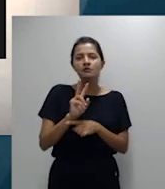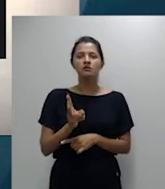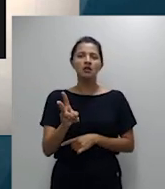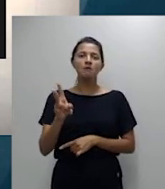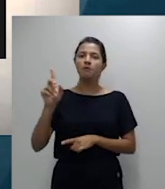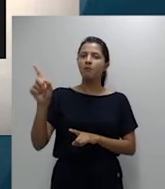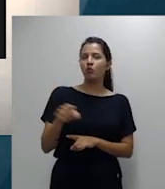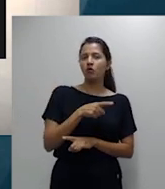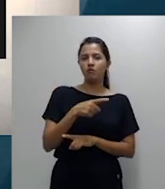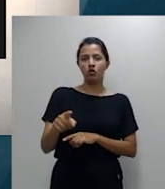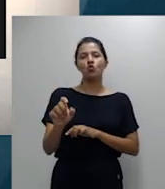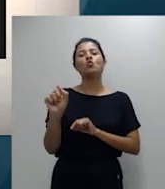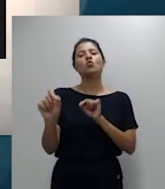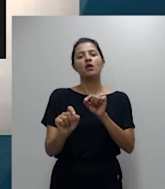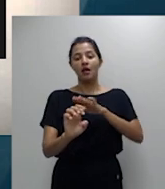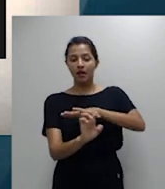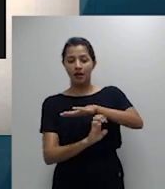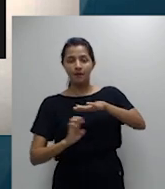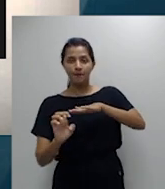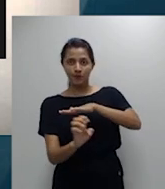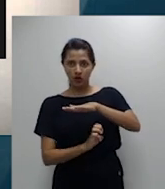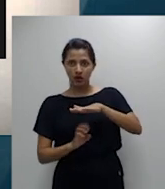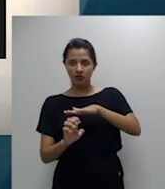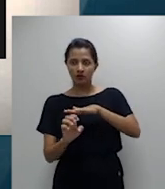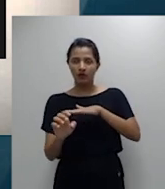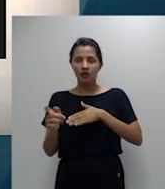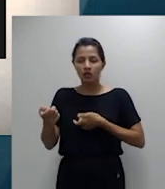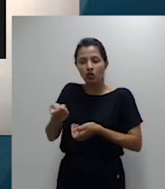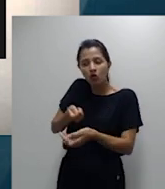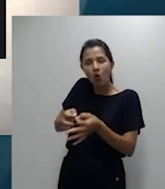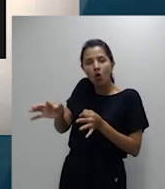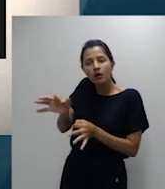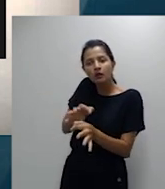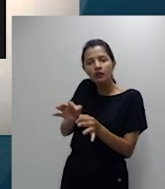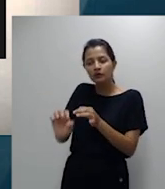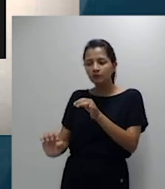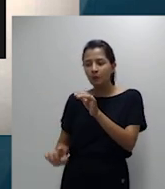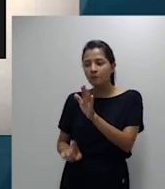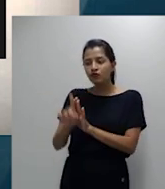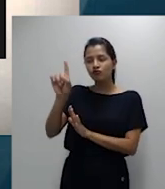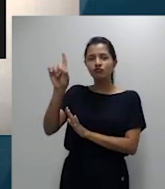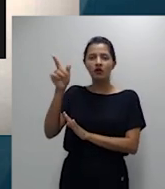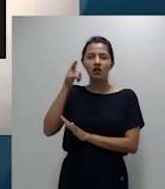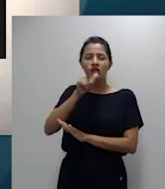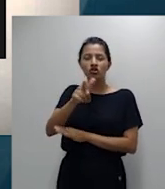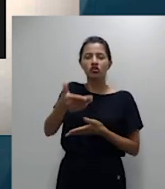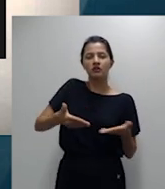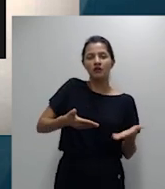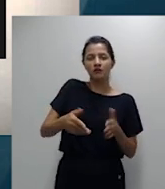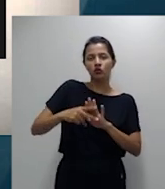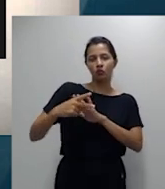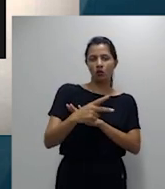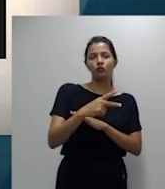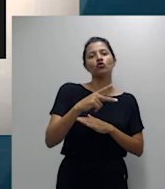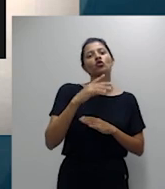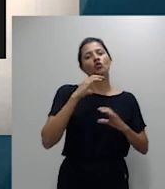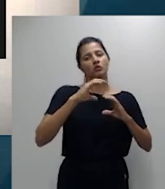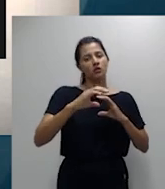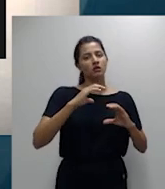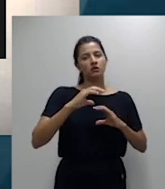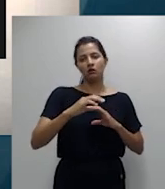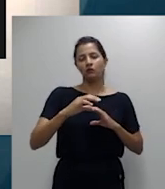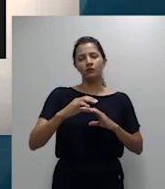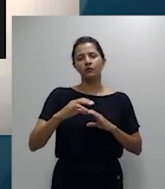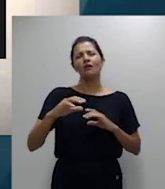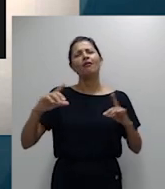empresas operadoras de satélite B prestar serviços de comunicação é